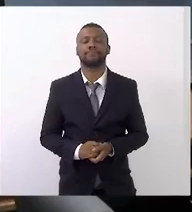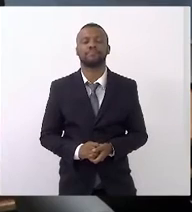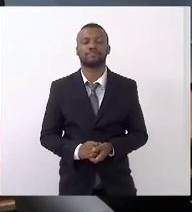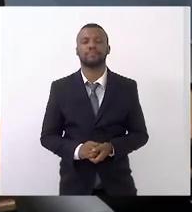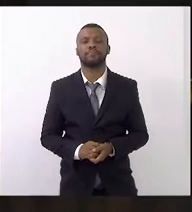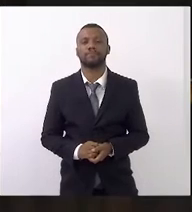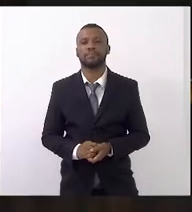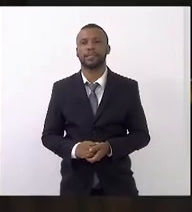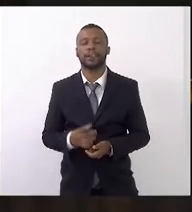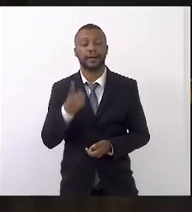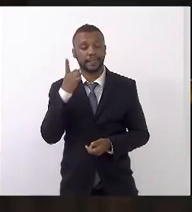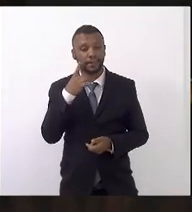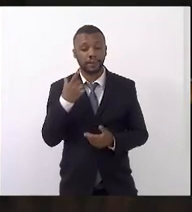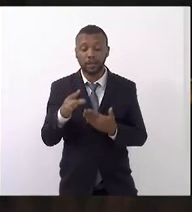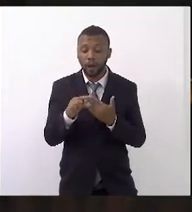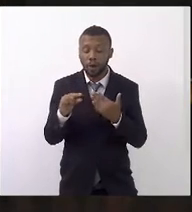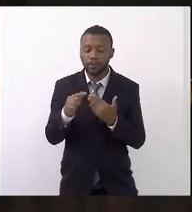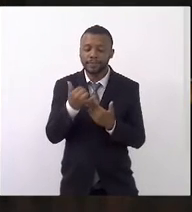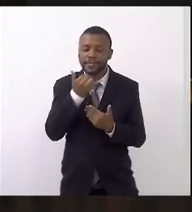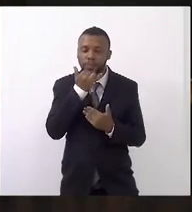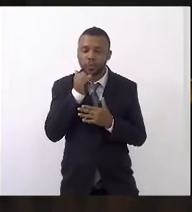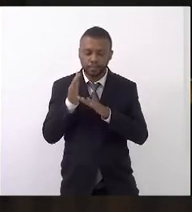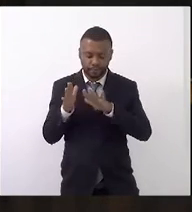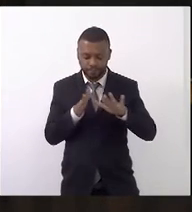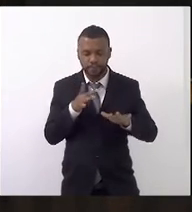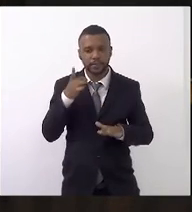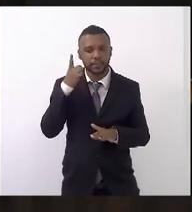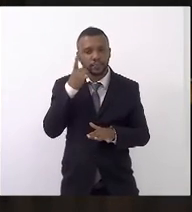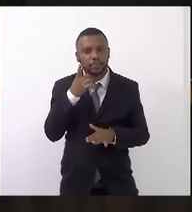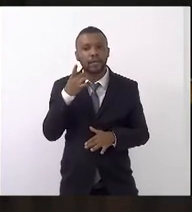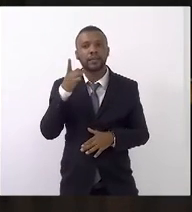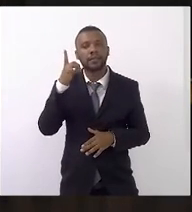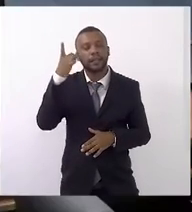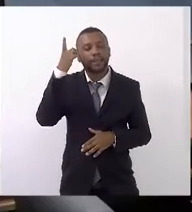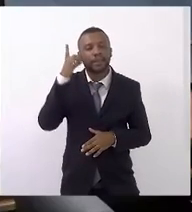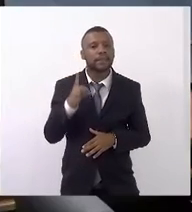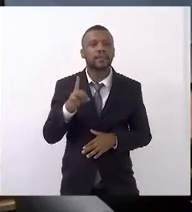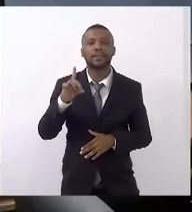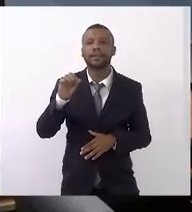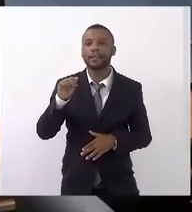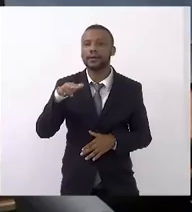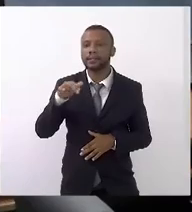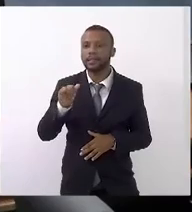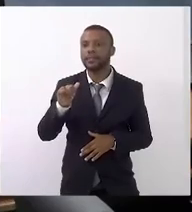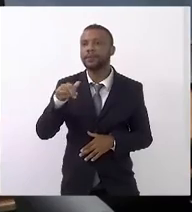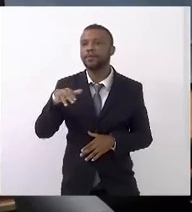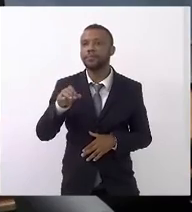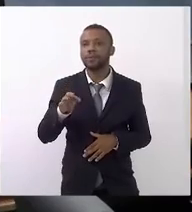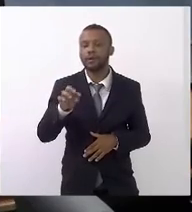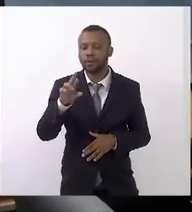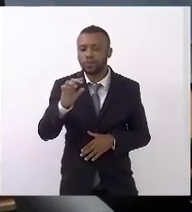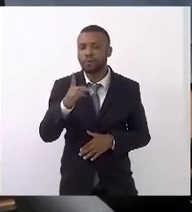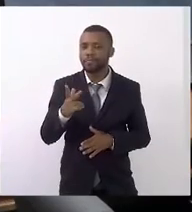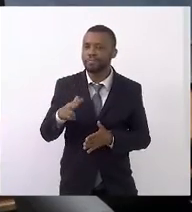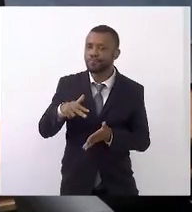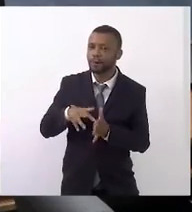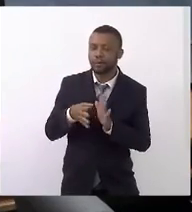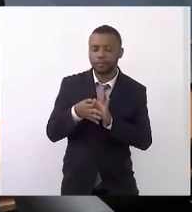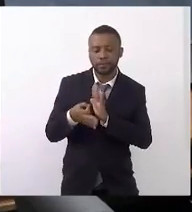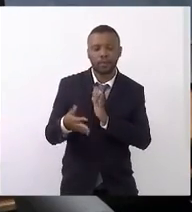Ah, o deputado é autor, desculpa. Deputada Dani Monteiro. Dani, emitir parecer, por